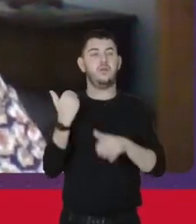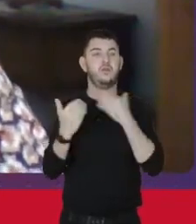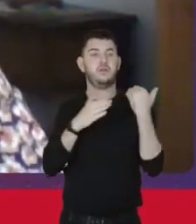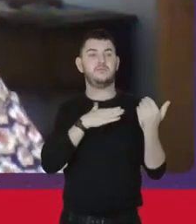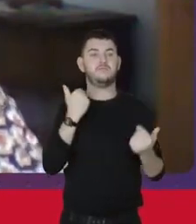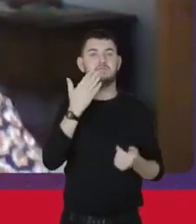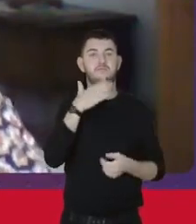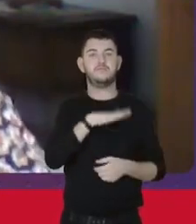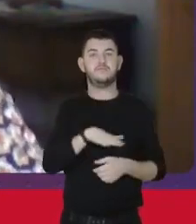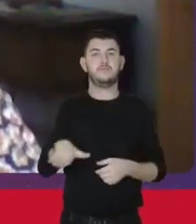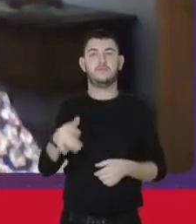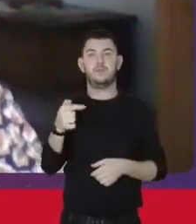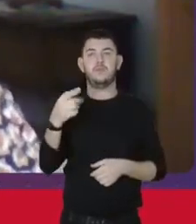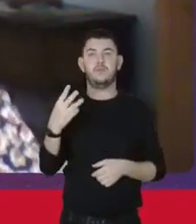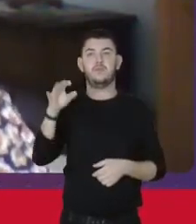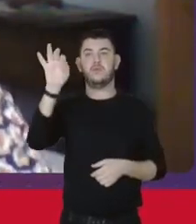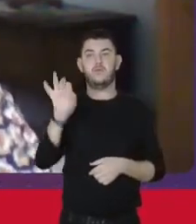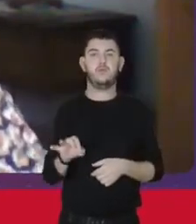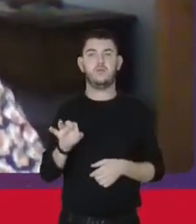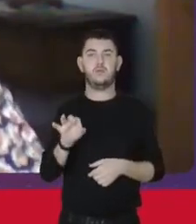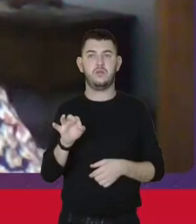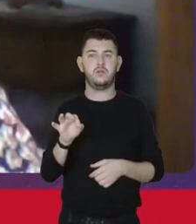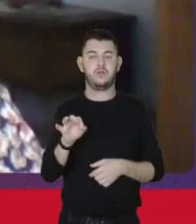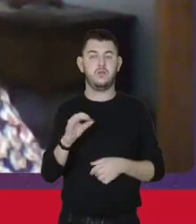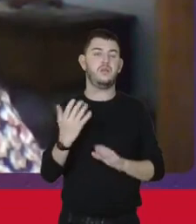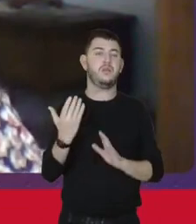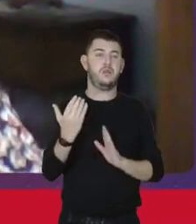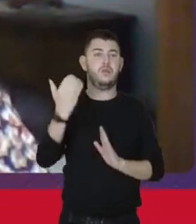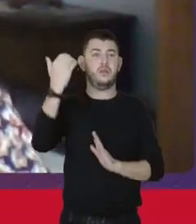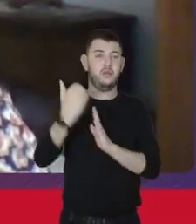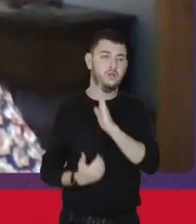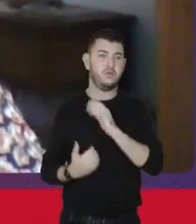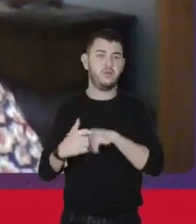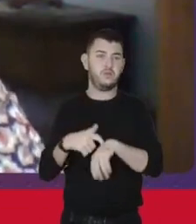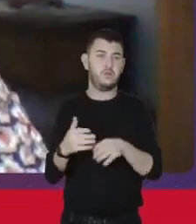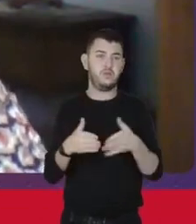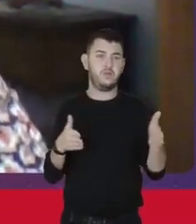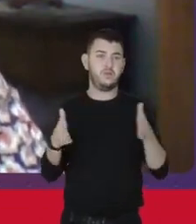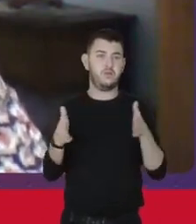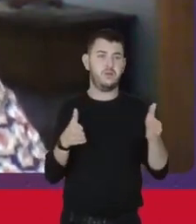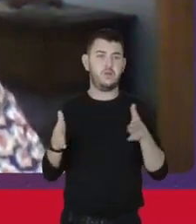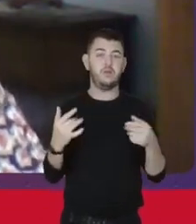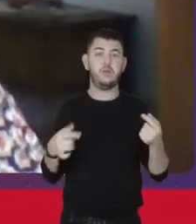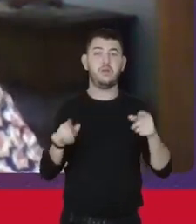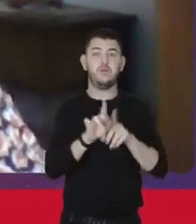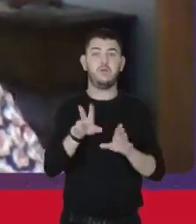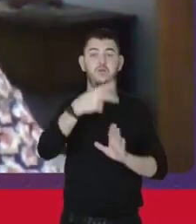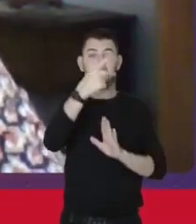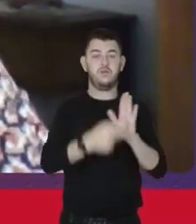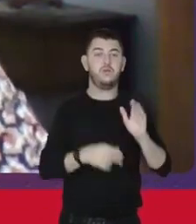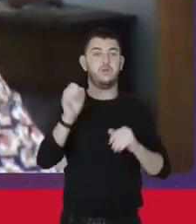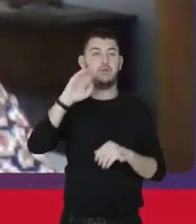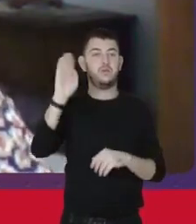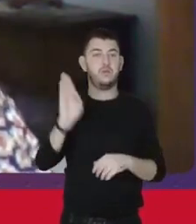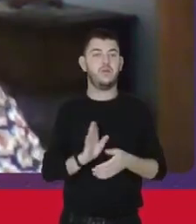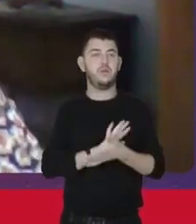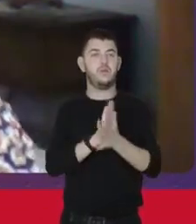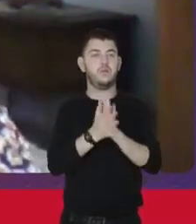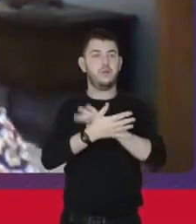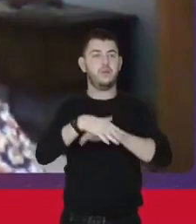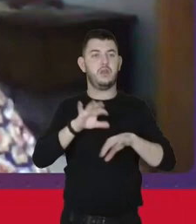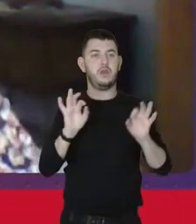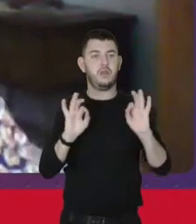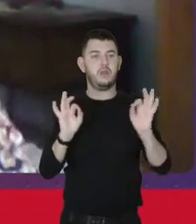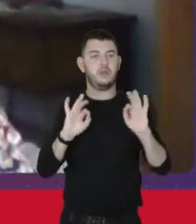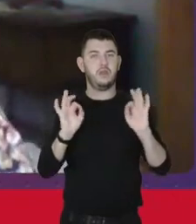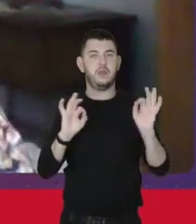de 73% foram as taxas de redução nesse período. O próprio programa Brasil Sem Miséria, né,